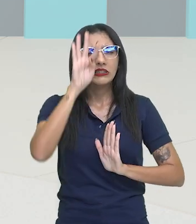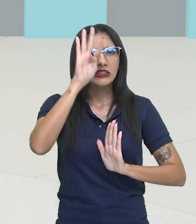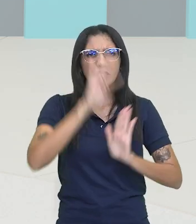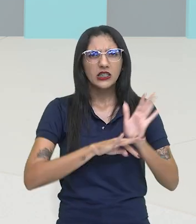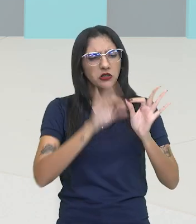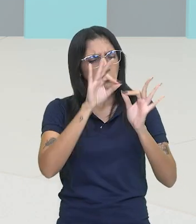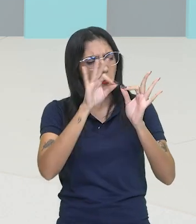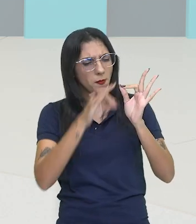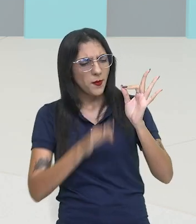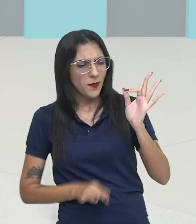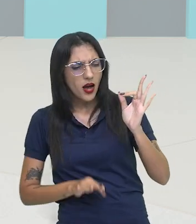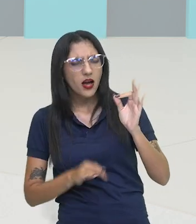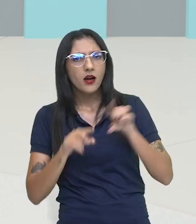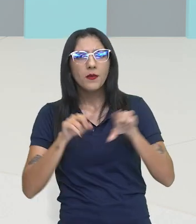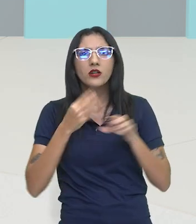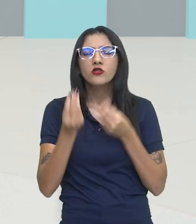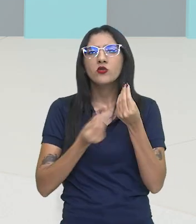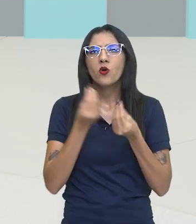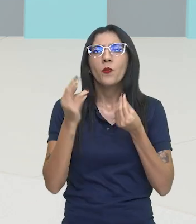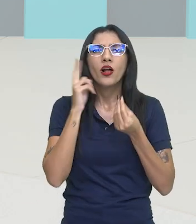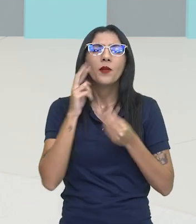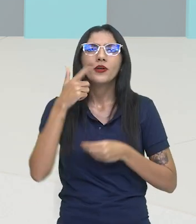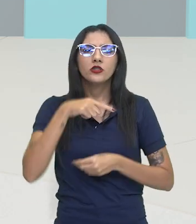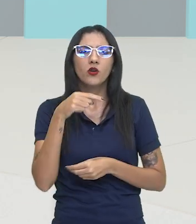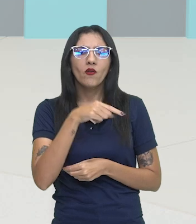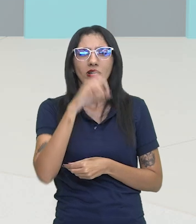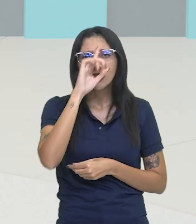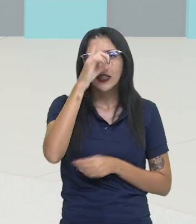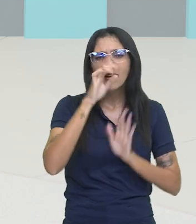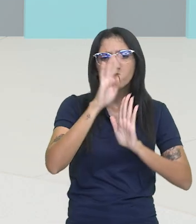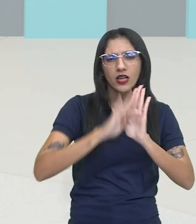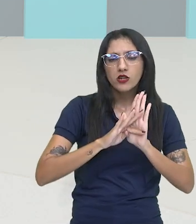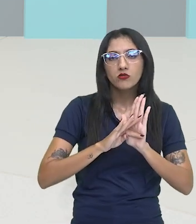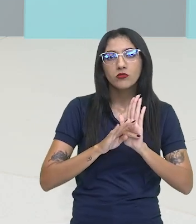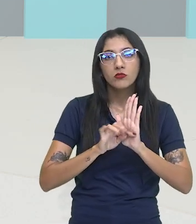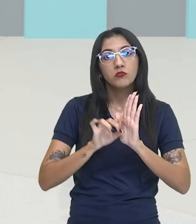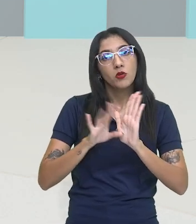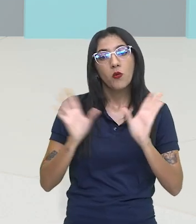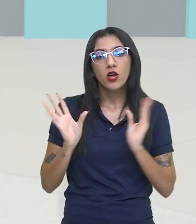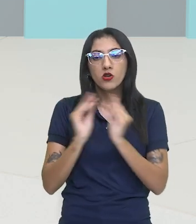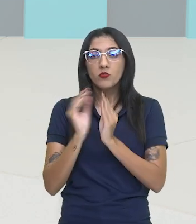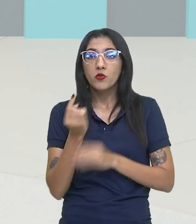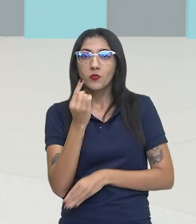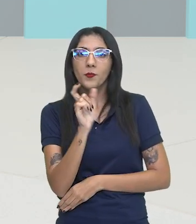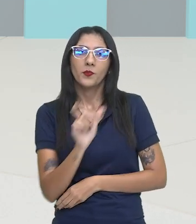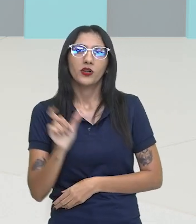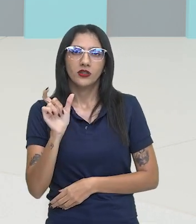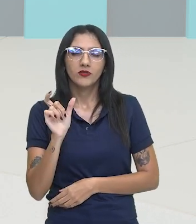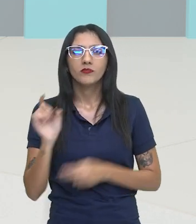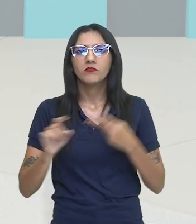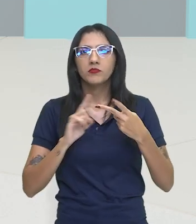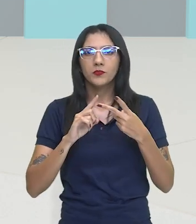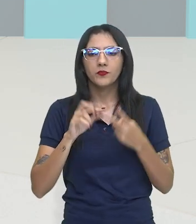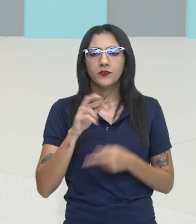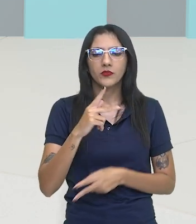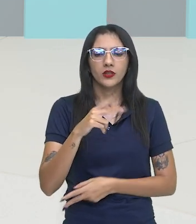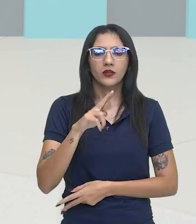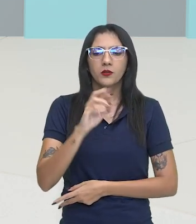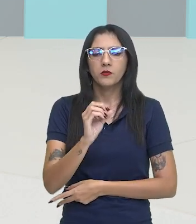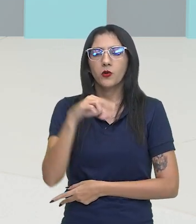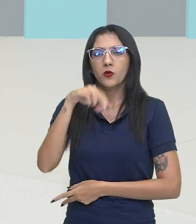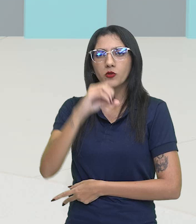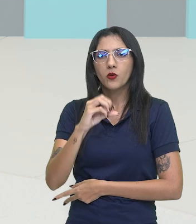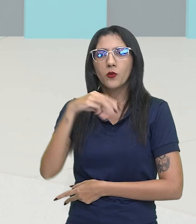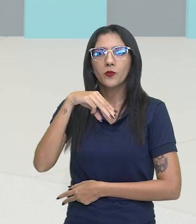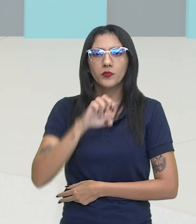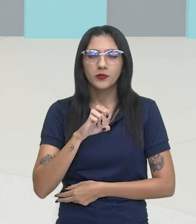enorme, mas para retomar esse texto enorme, eu uso uma palavra síntese. E nós vimos a pronominalização, inclusive dois